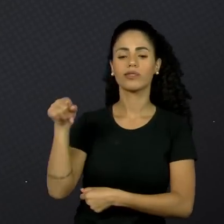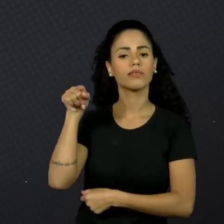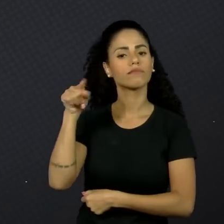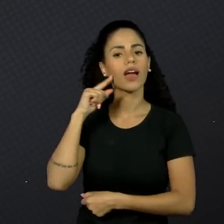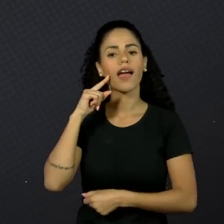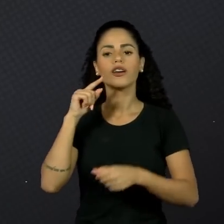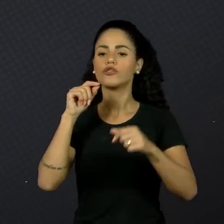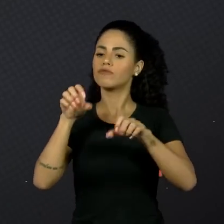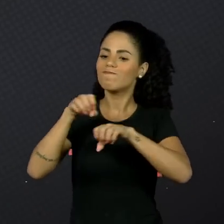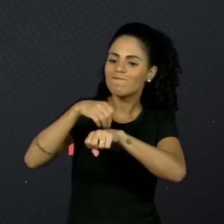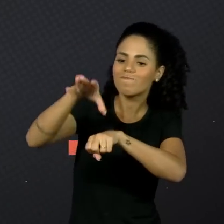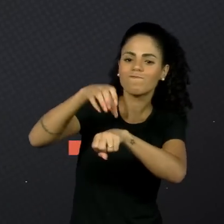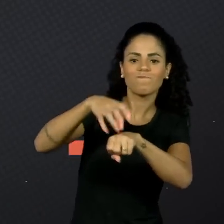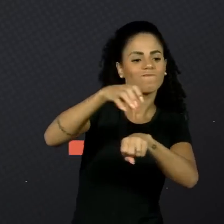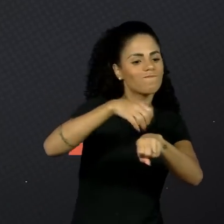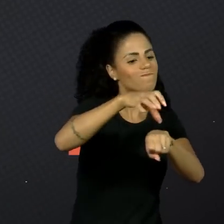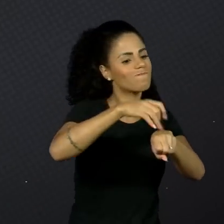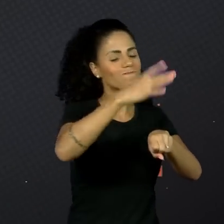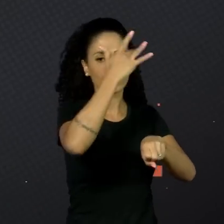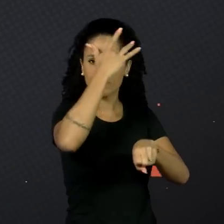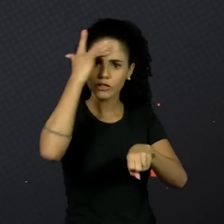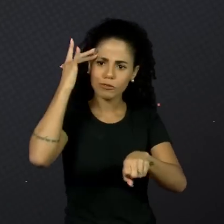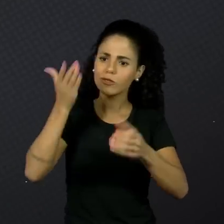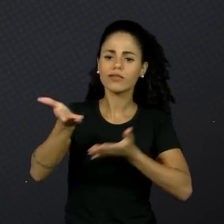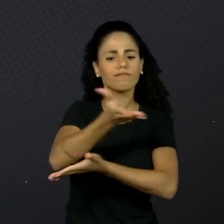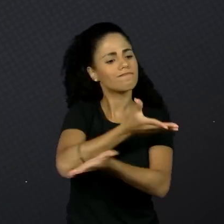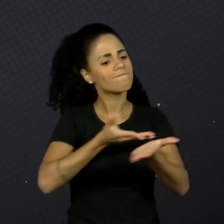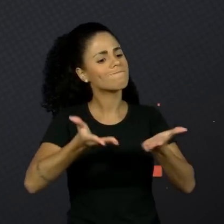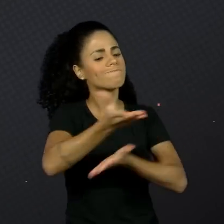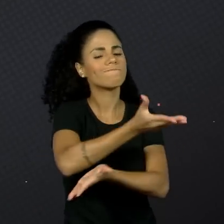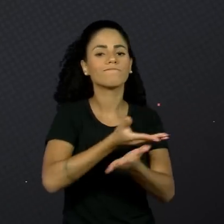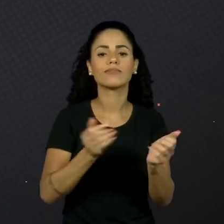e deixar quem colabora com ele